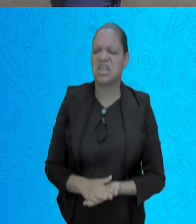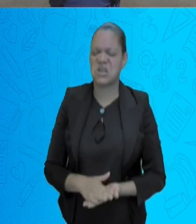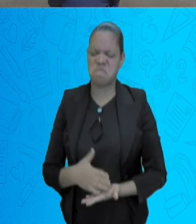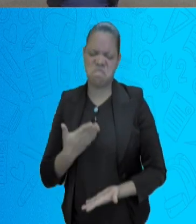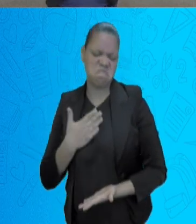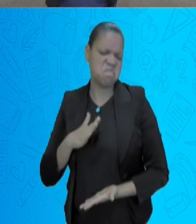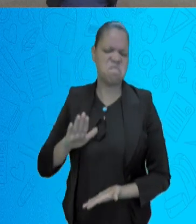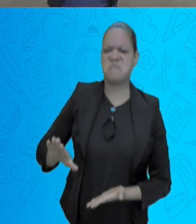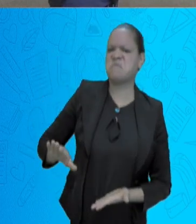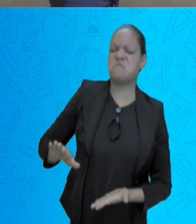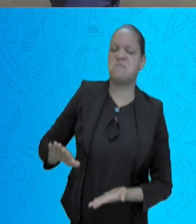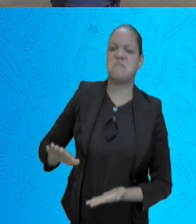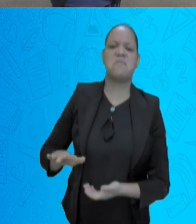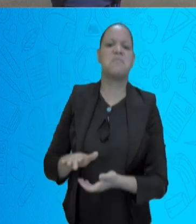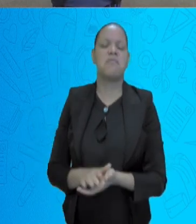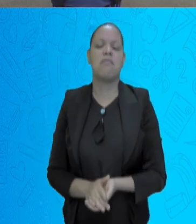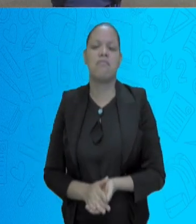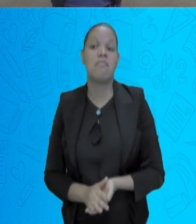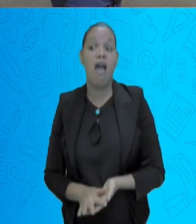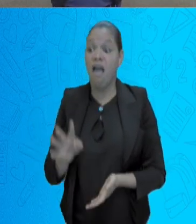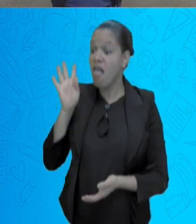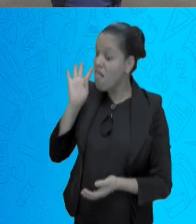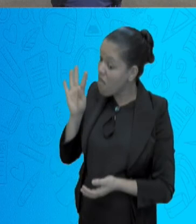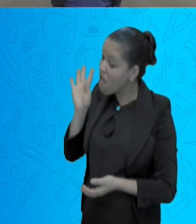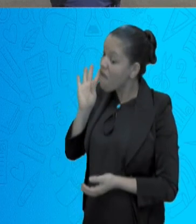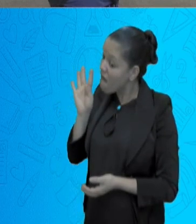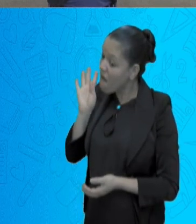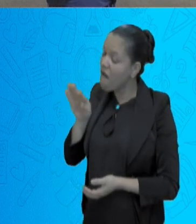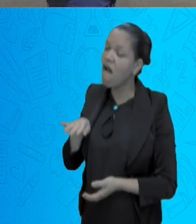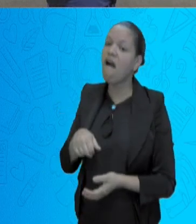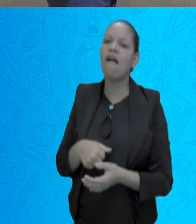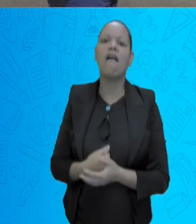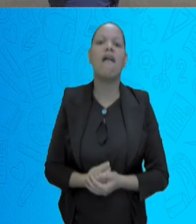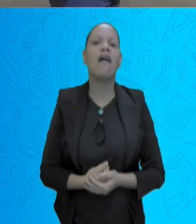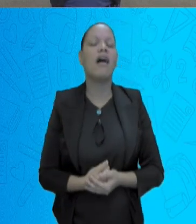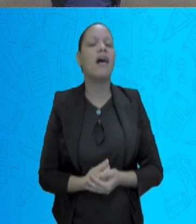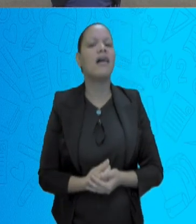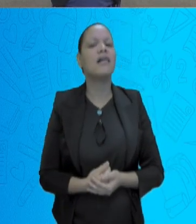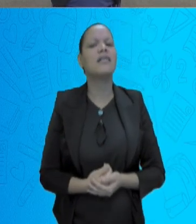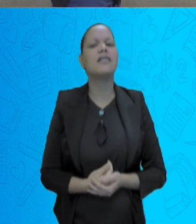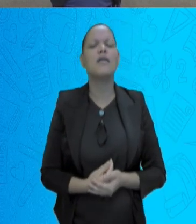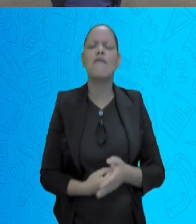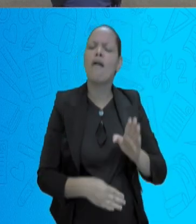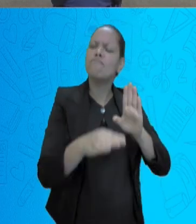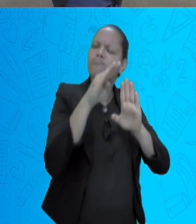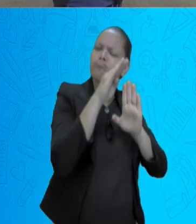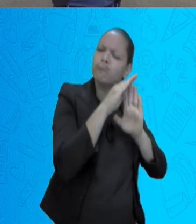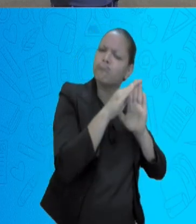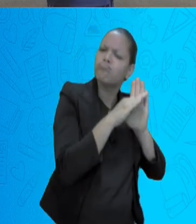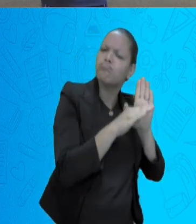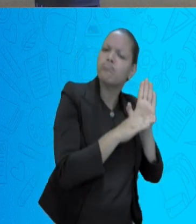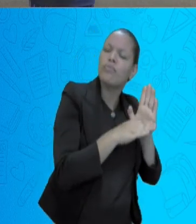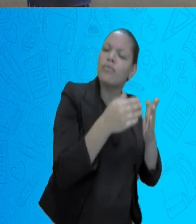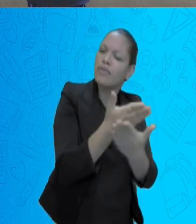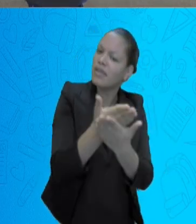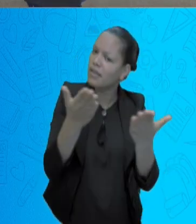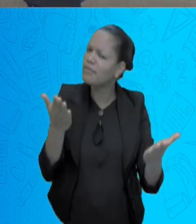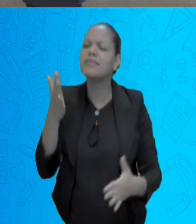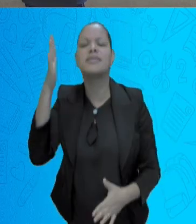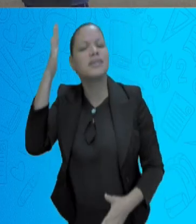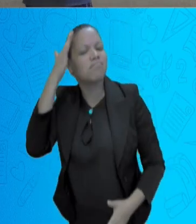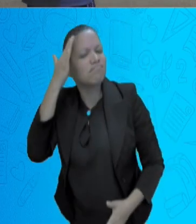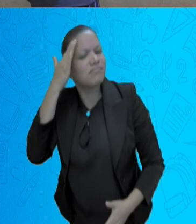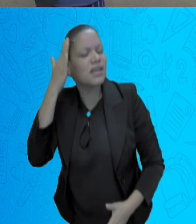achando bacana. E você vai montando assim a sua opinião dessa nova forma de estudo. E